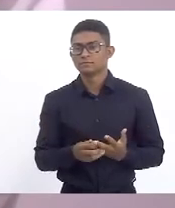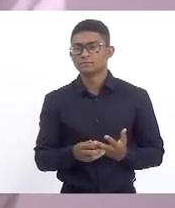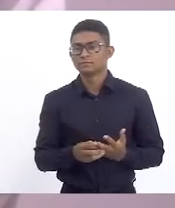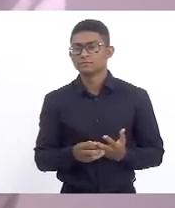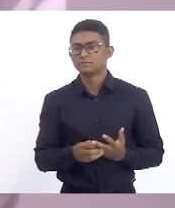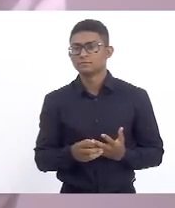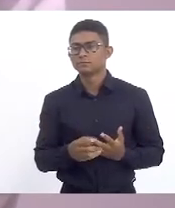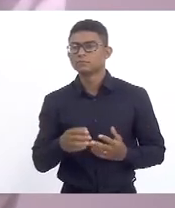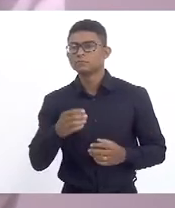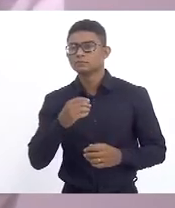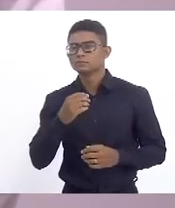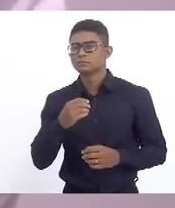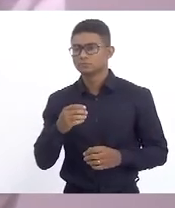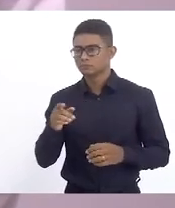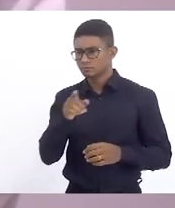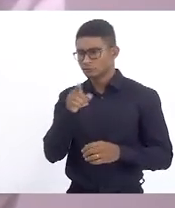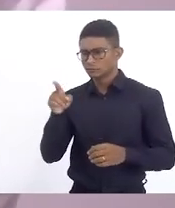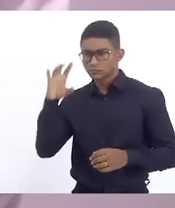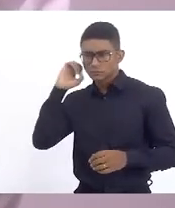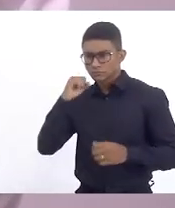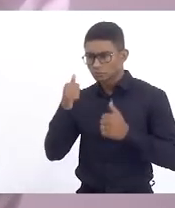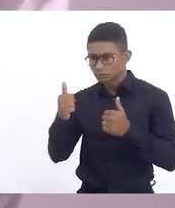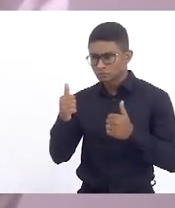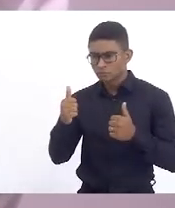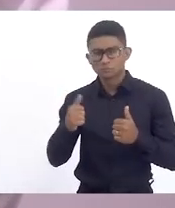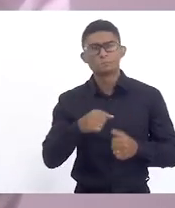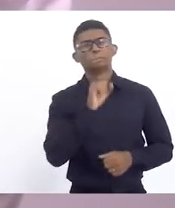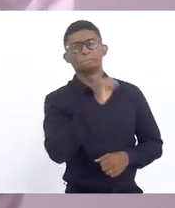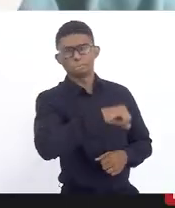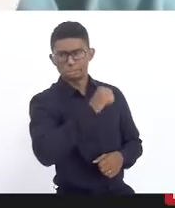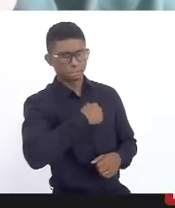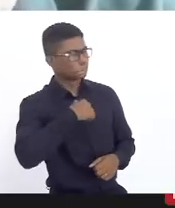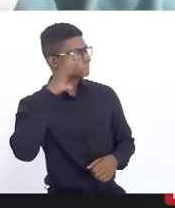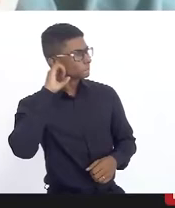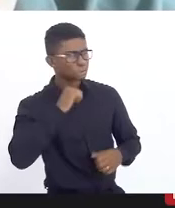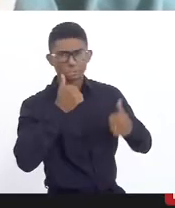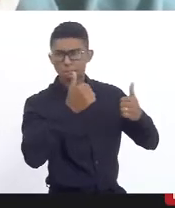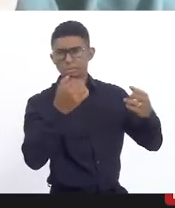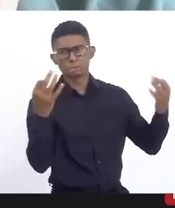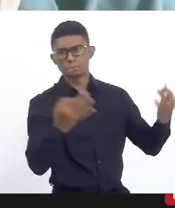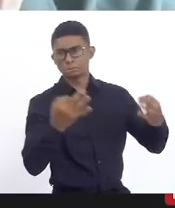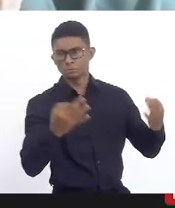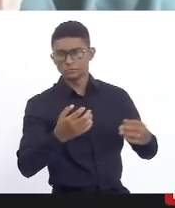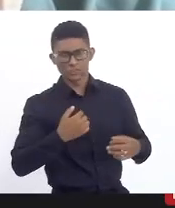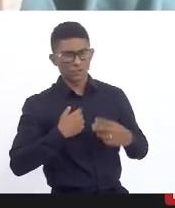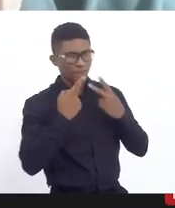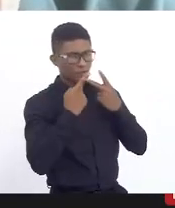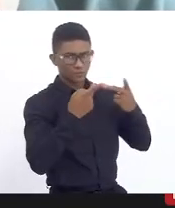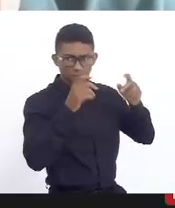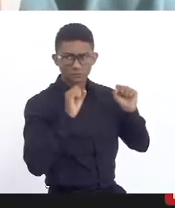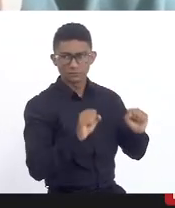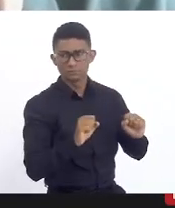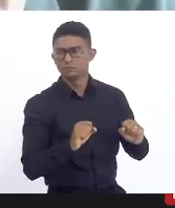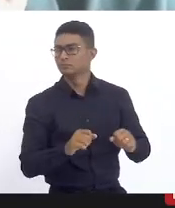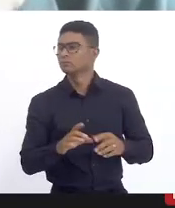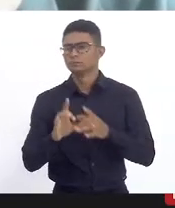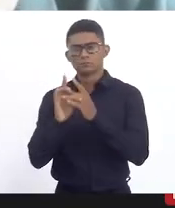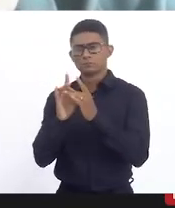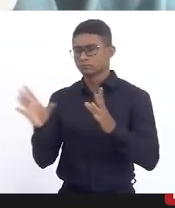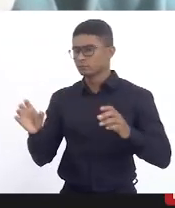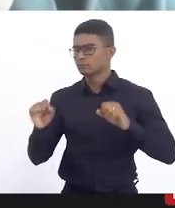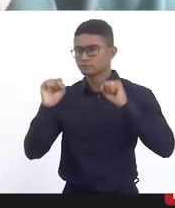Professor Adócto Ottoni, nos ouve? Sim, eu estou ouvindo perfeitamente. Então está ótimo. Pode falar. Pode falar, está